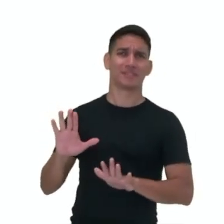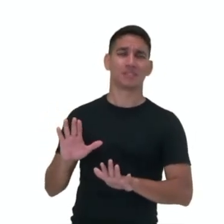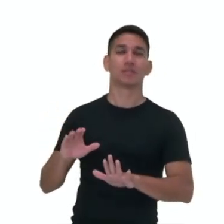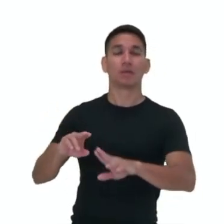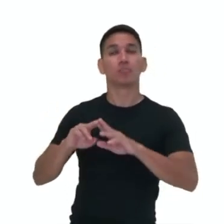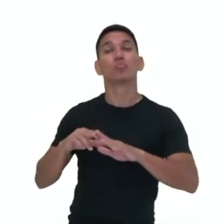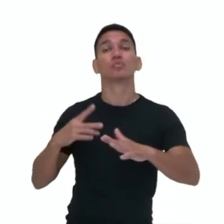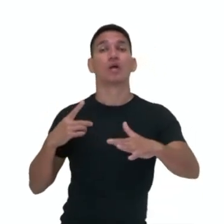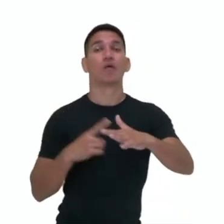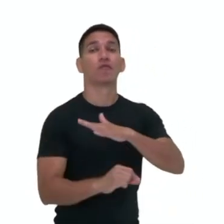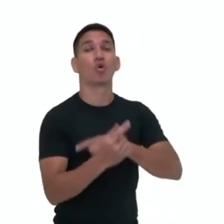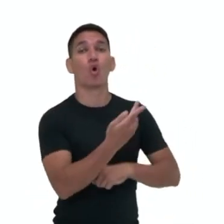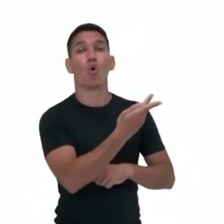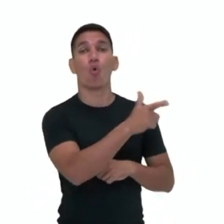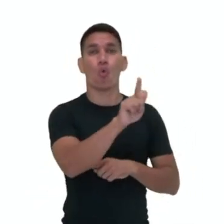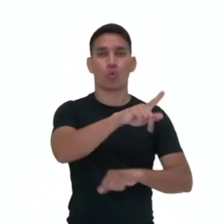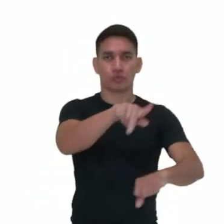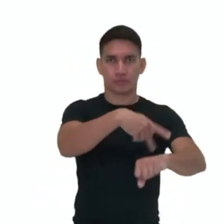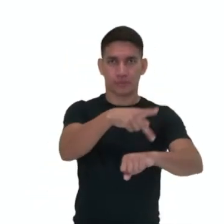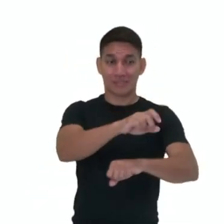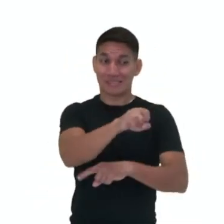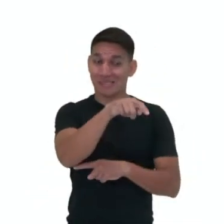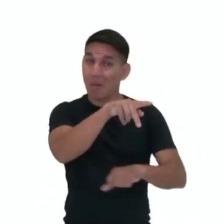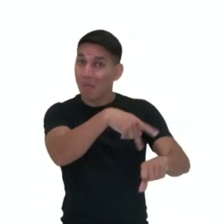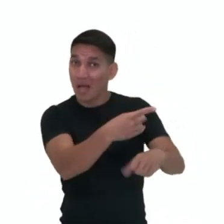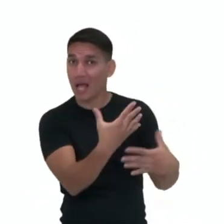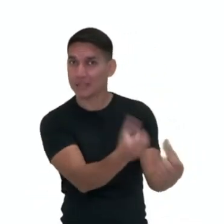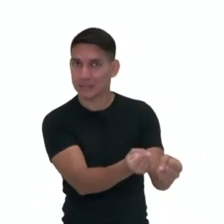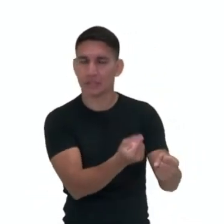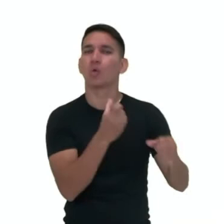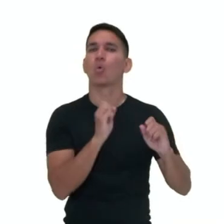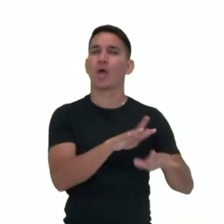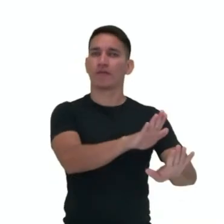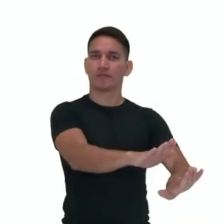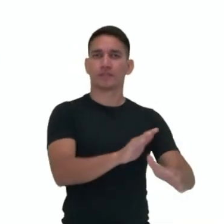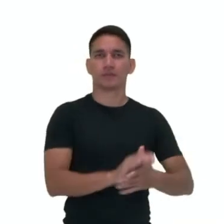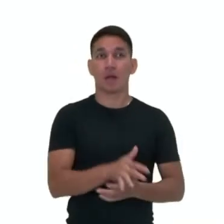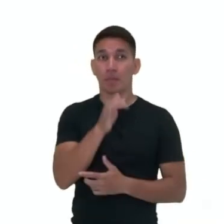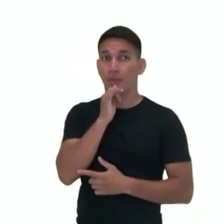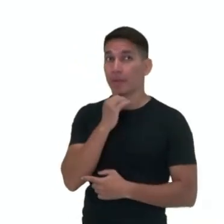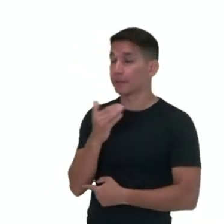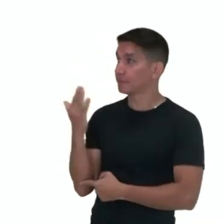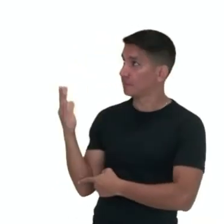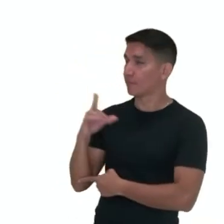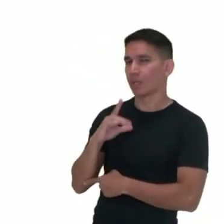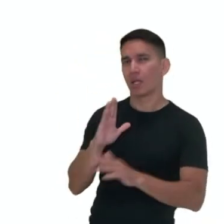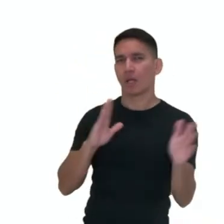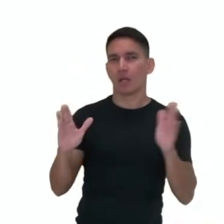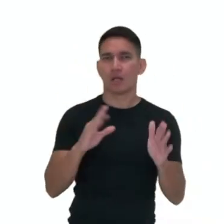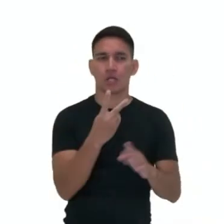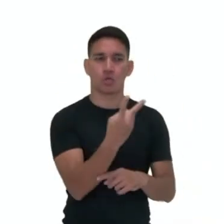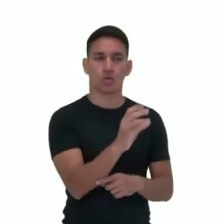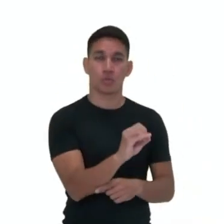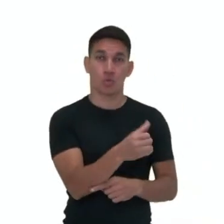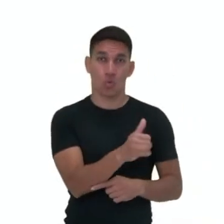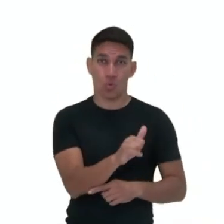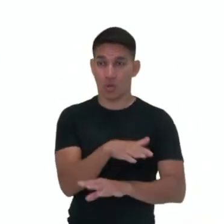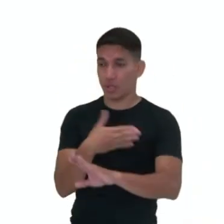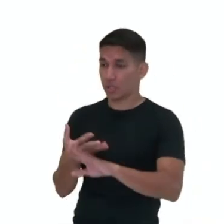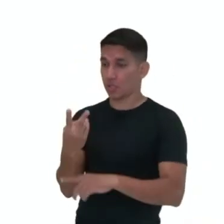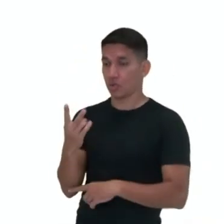refugiados em outros países, né? Quando esses países aceitam, tá bom? Então, por exemplo, aqui, ó, entre 2011 e 2020,